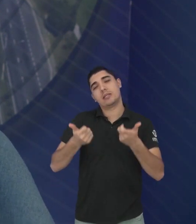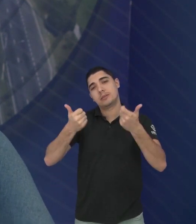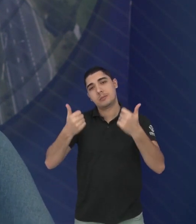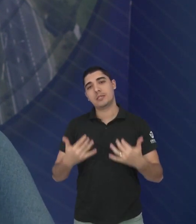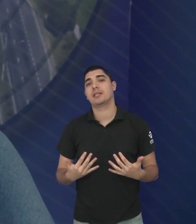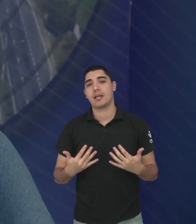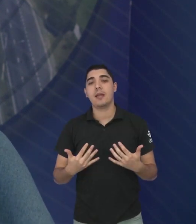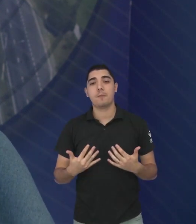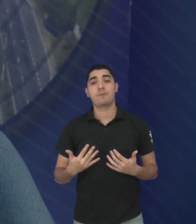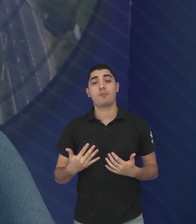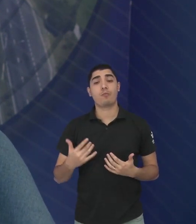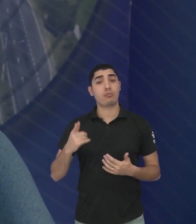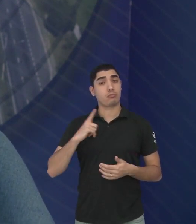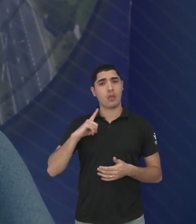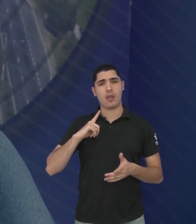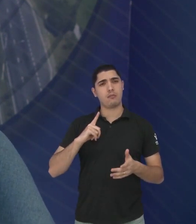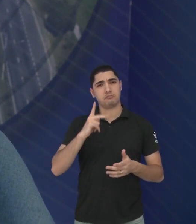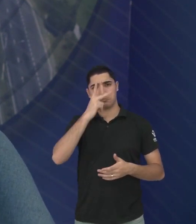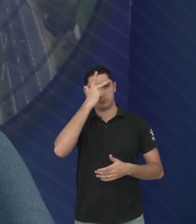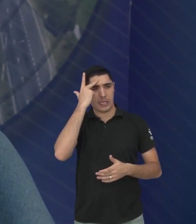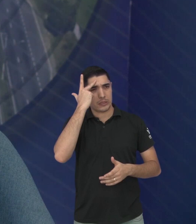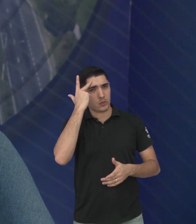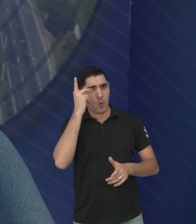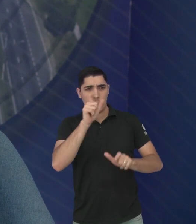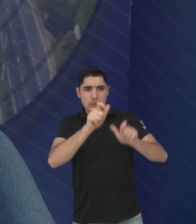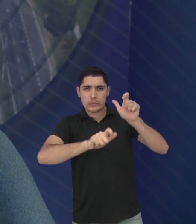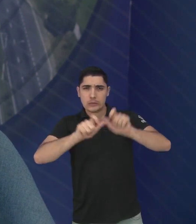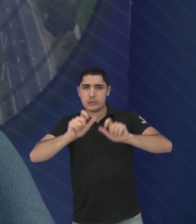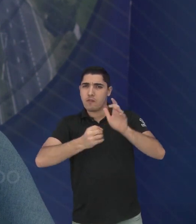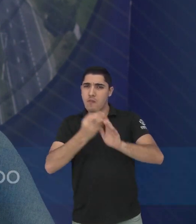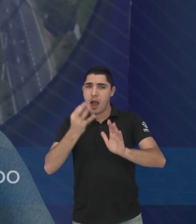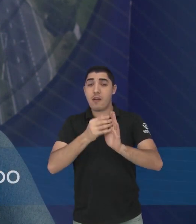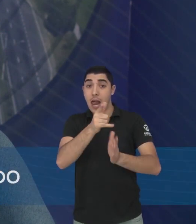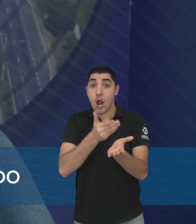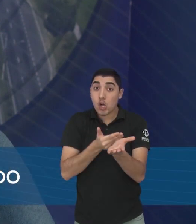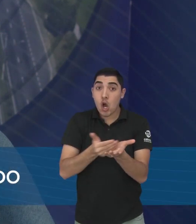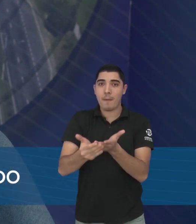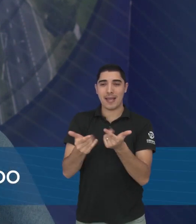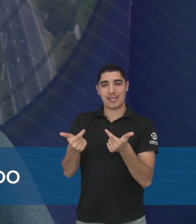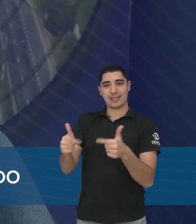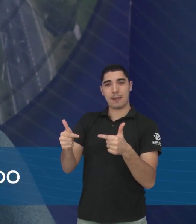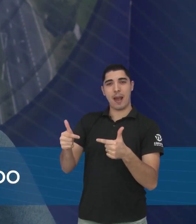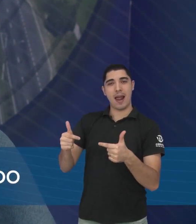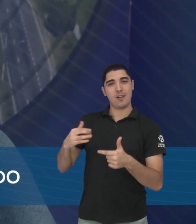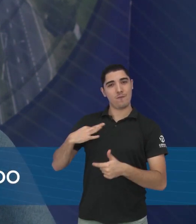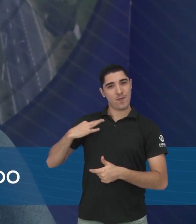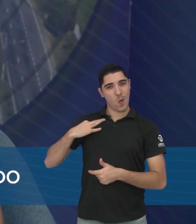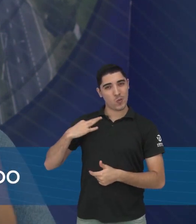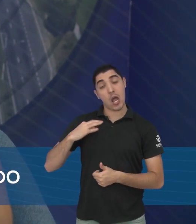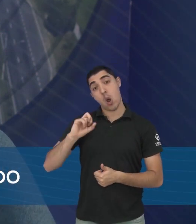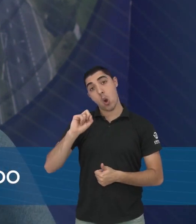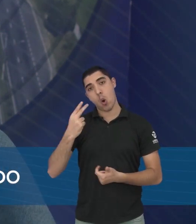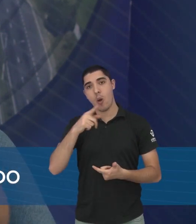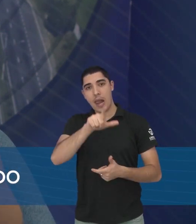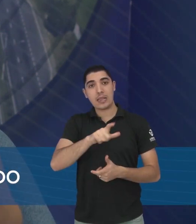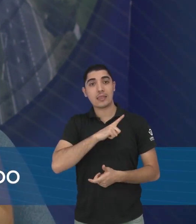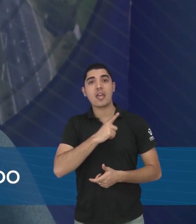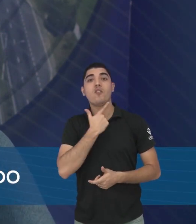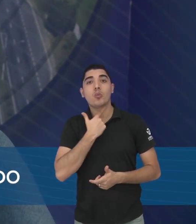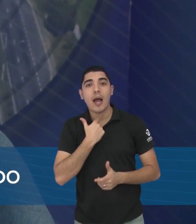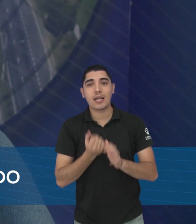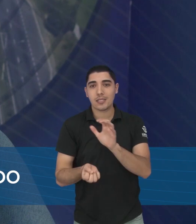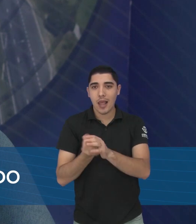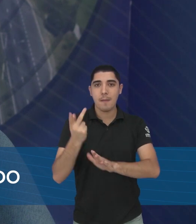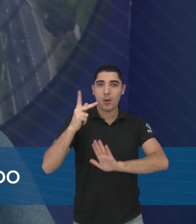falando de muitas pessoas, elas iniciam no trabalho voluntário ou iniciam um projeto, tem a ideia de criar